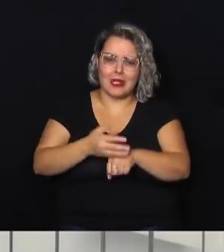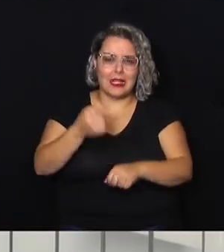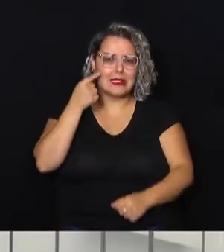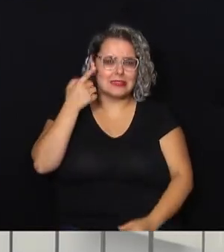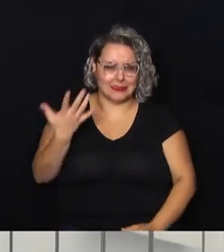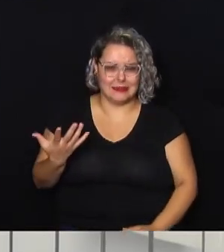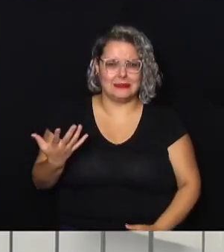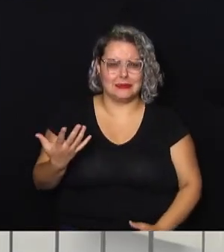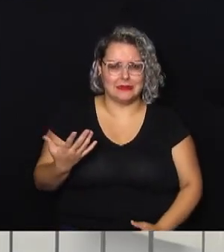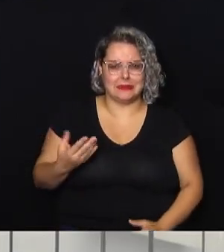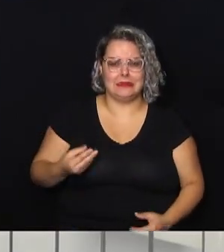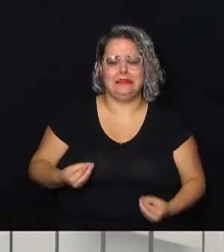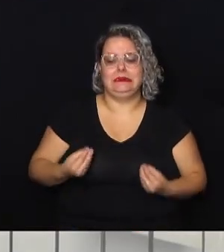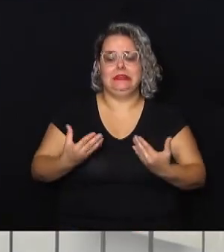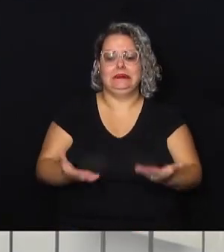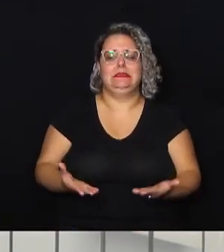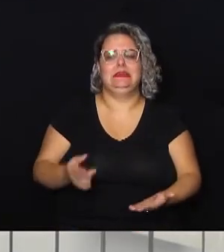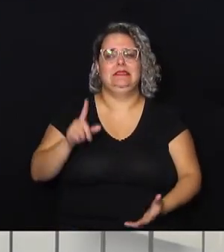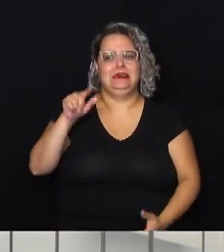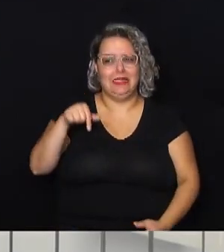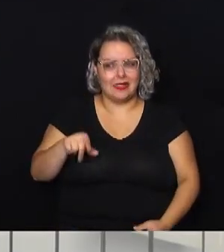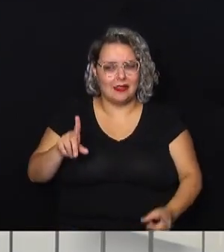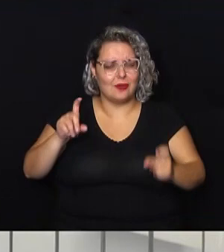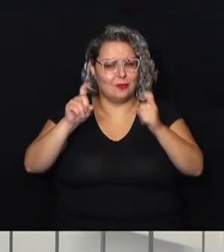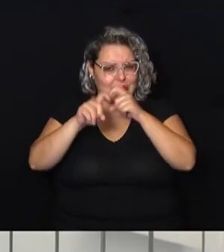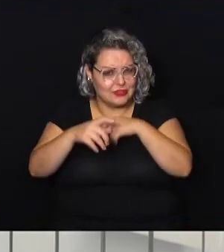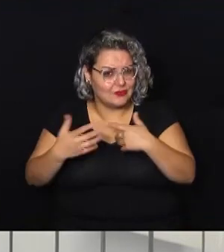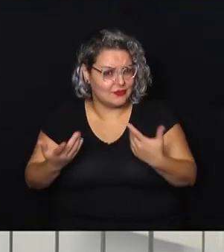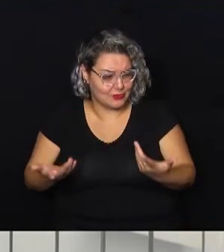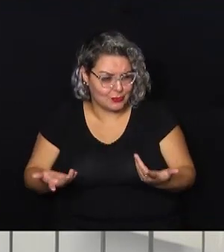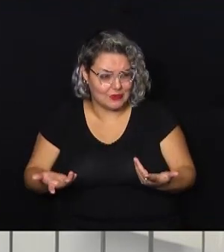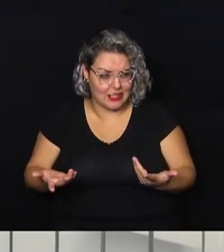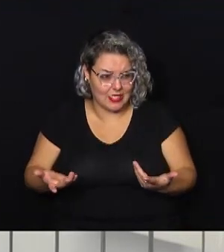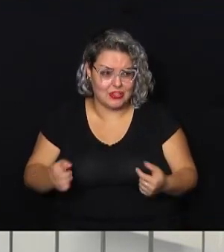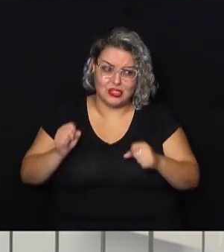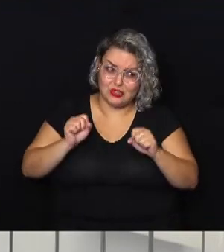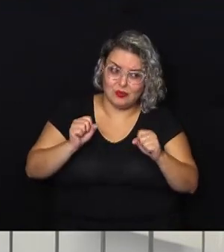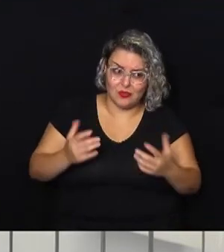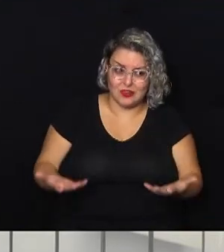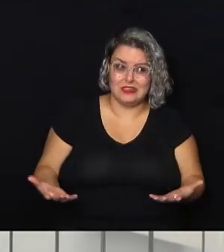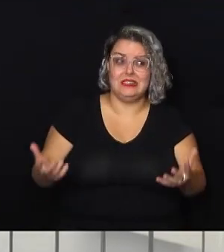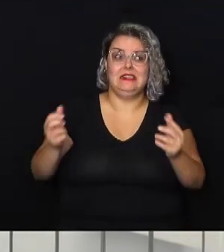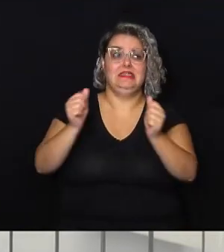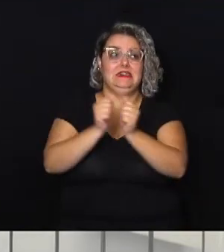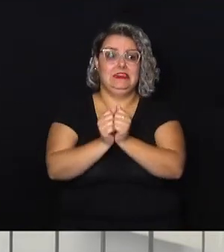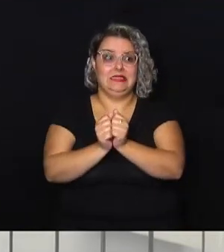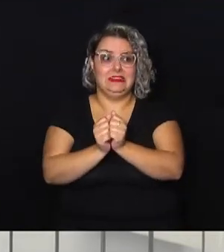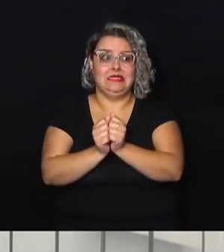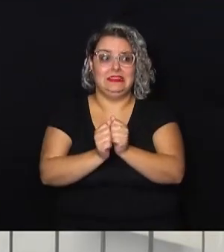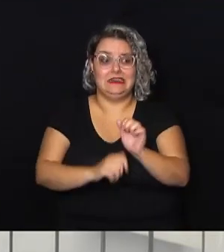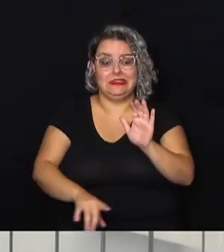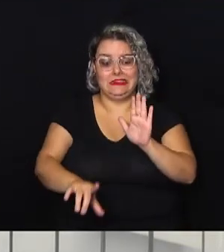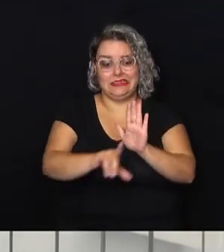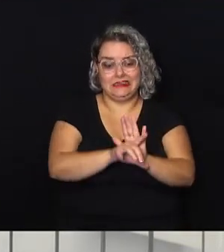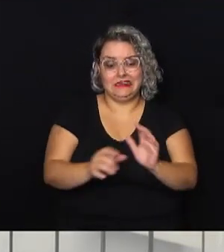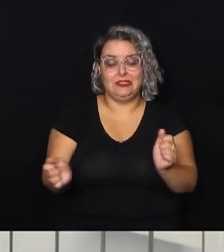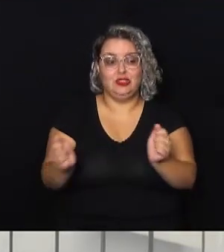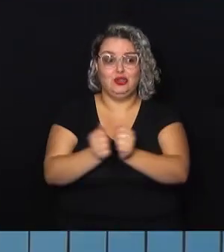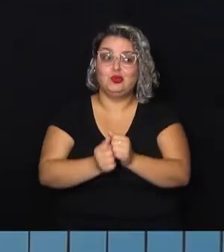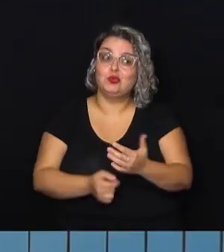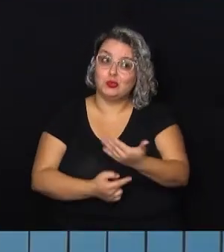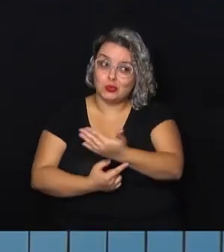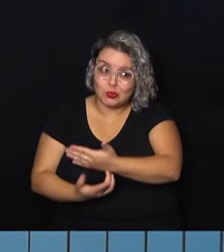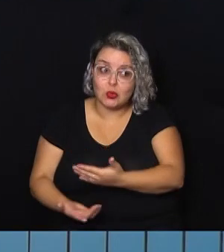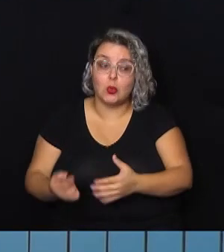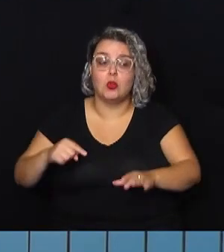está estabelecido? É uma dificuldade de você poder aliar essa legalidade com a tecnologia, com